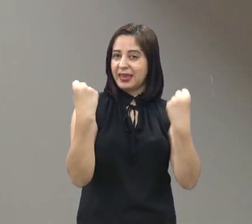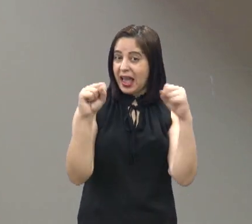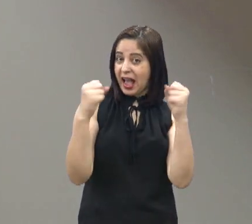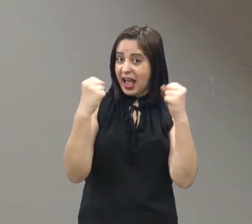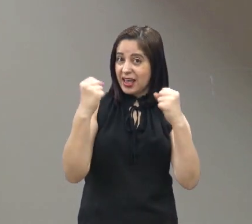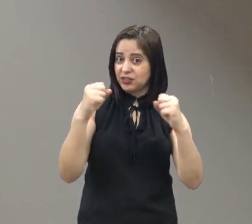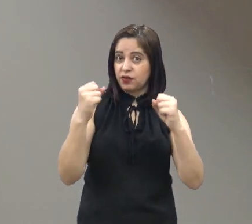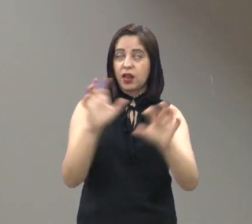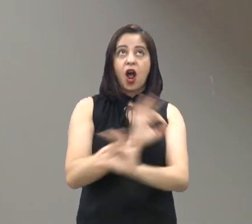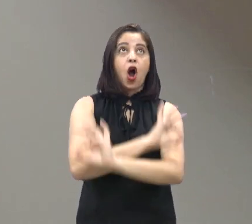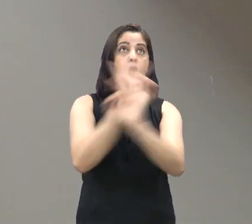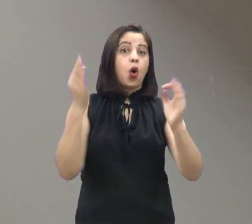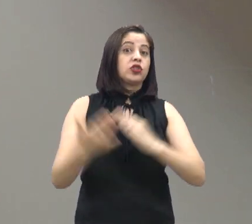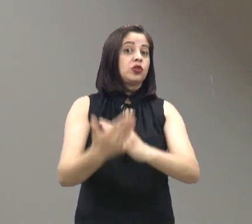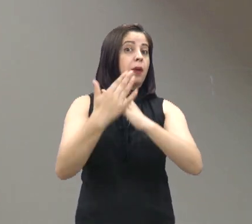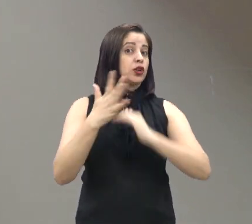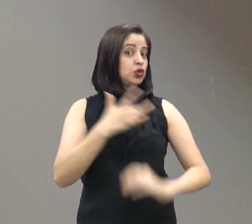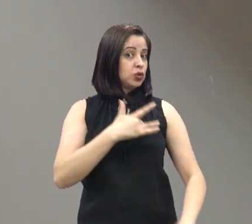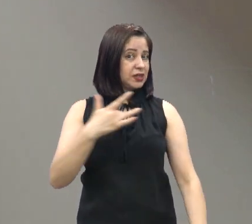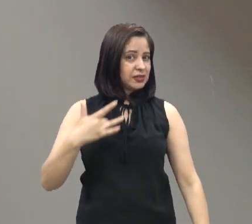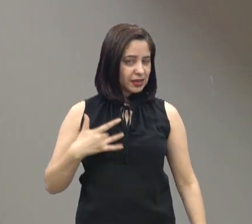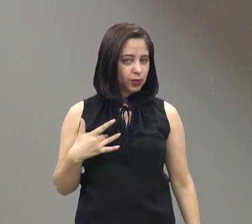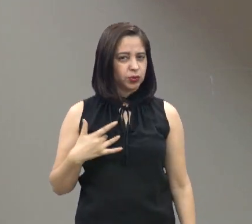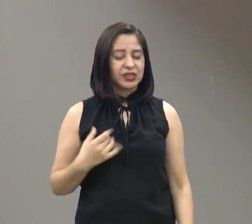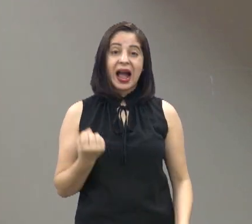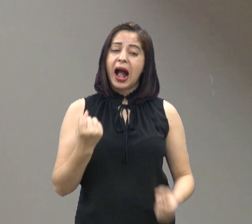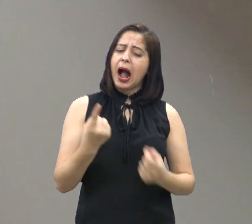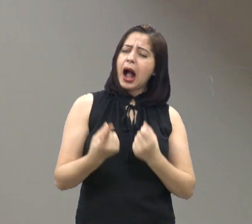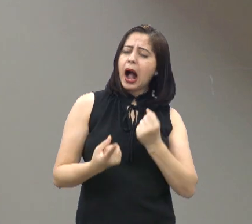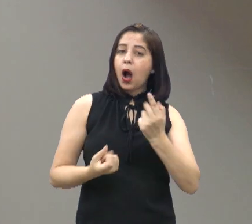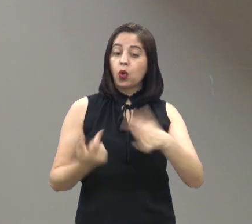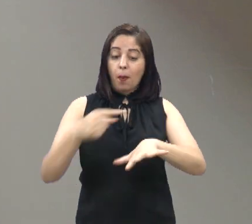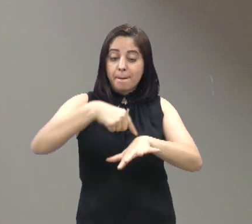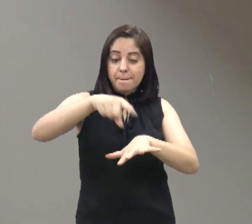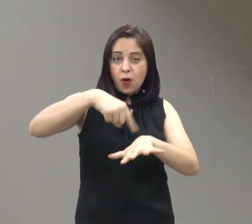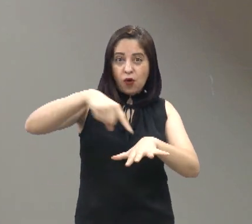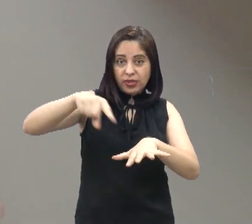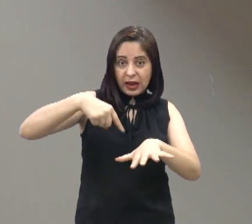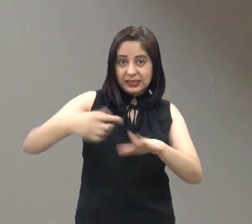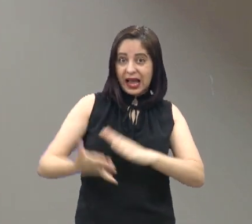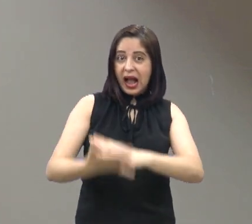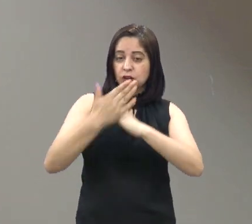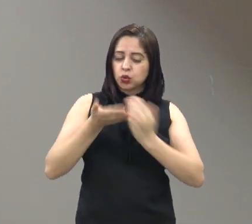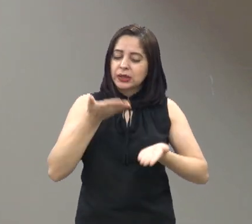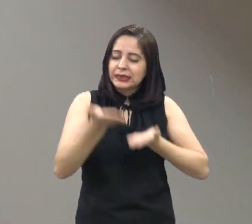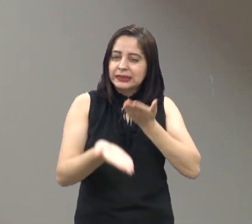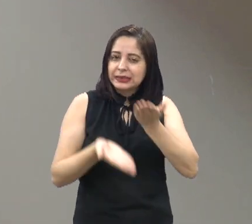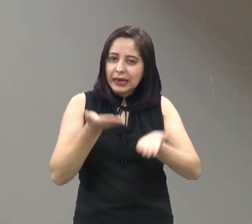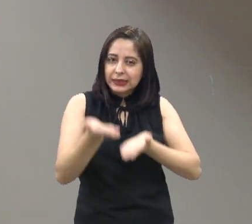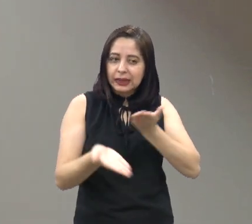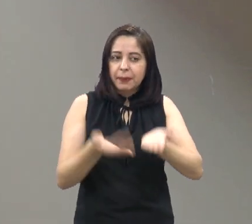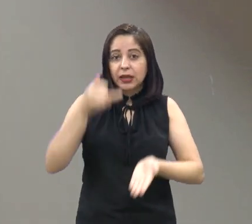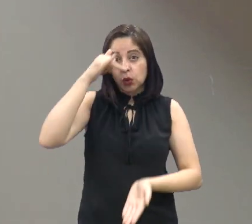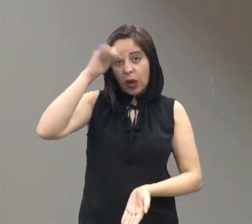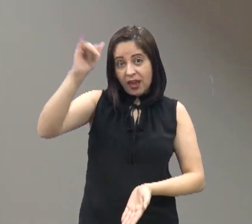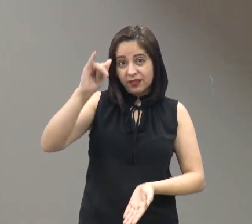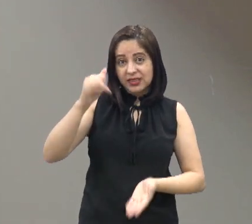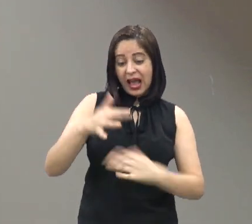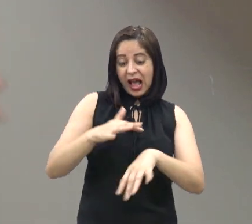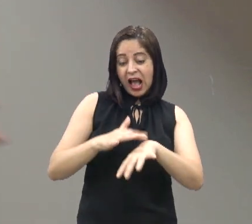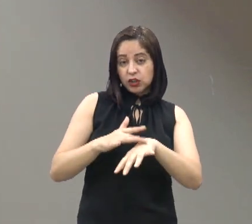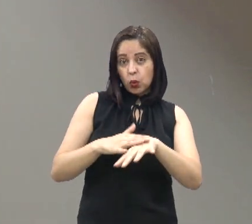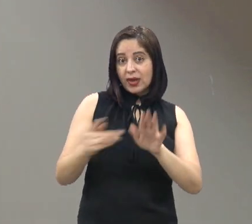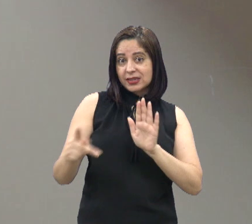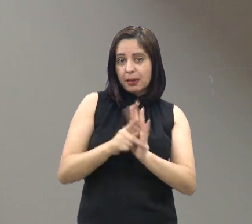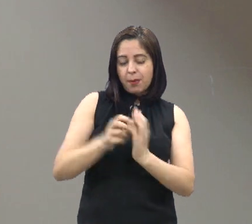é essencial para a saúde. E algumas modalidades ajudam também no tratamento e na prevenção de doenças relacionadas